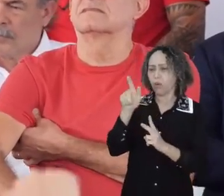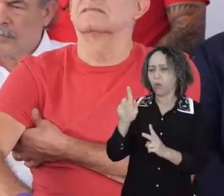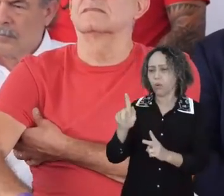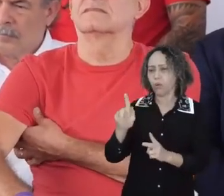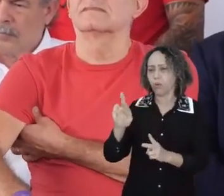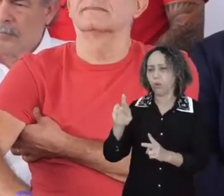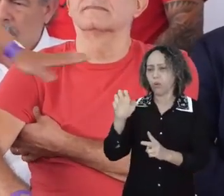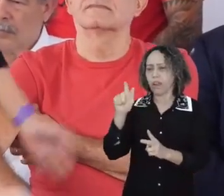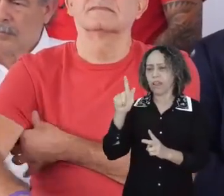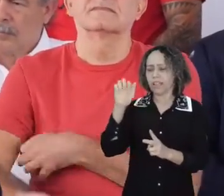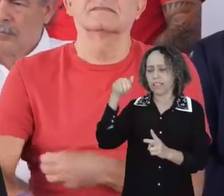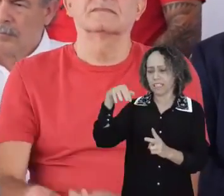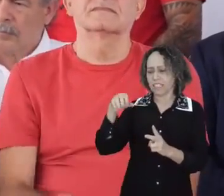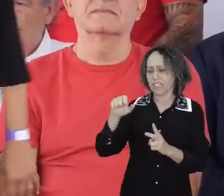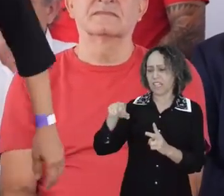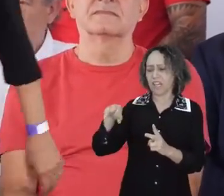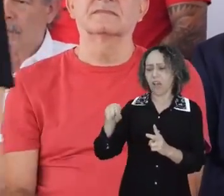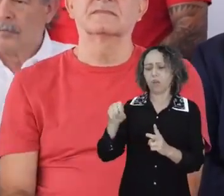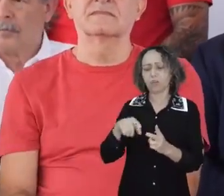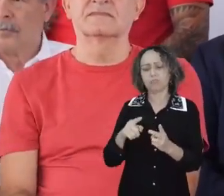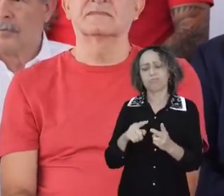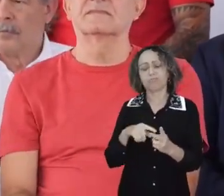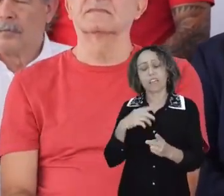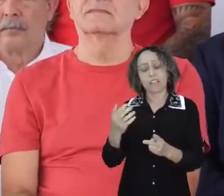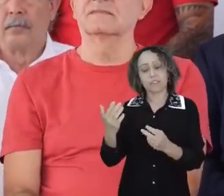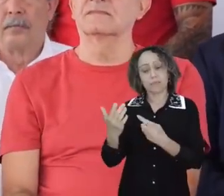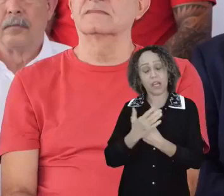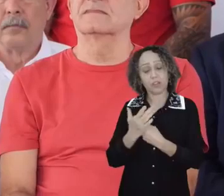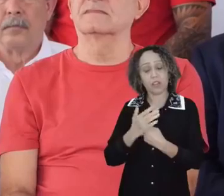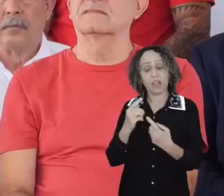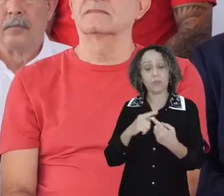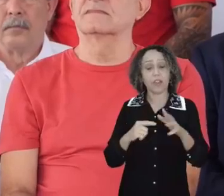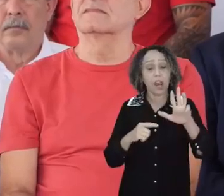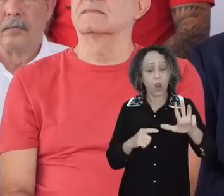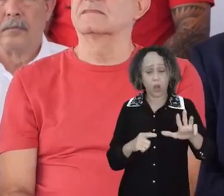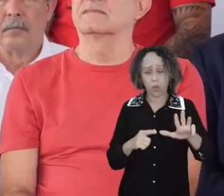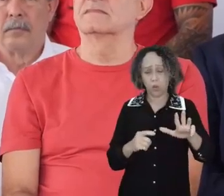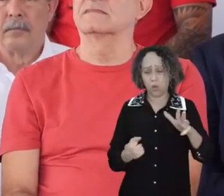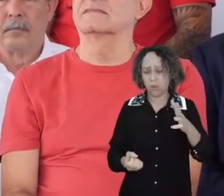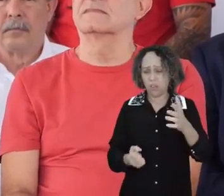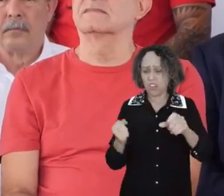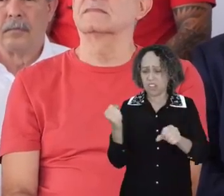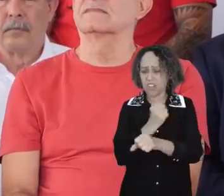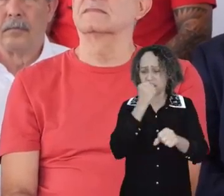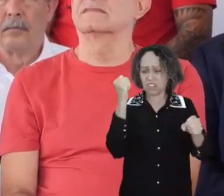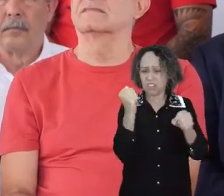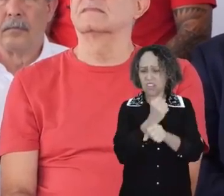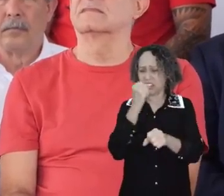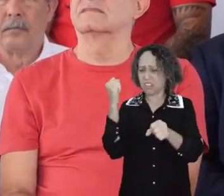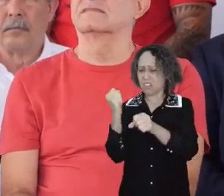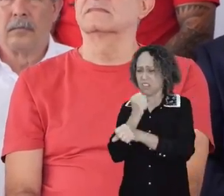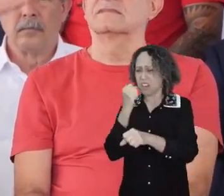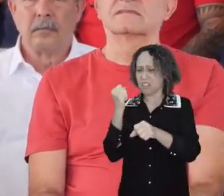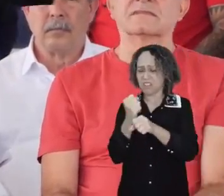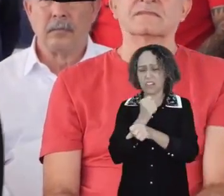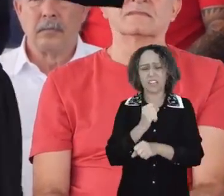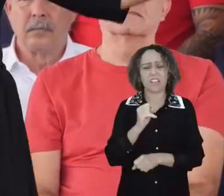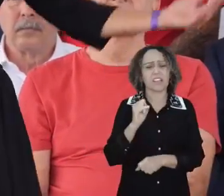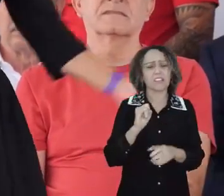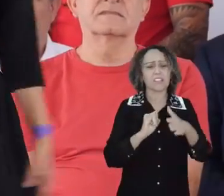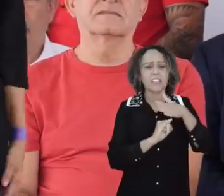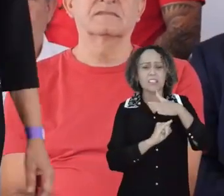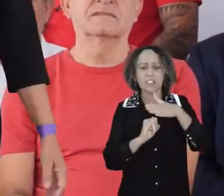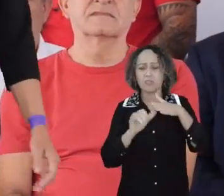lado. Infet. E a nossa juventude, ela estudava onde? Ela ia